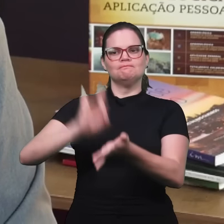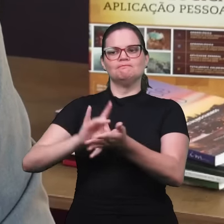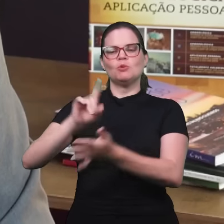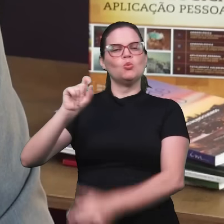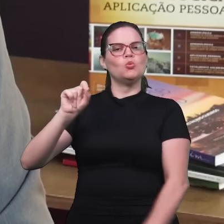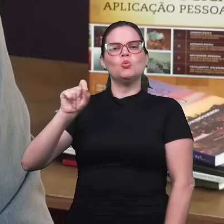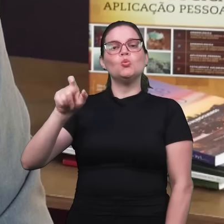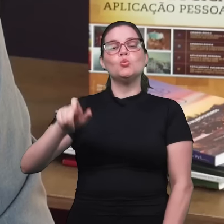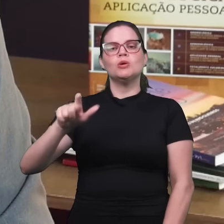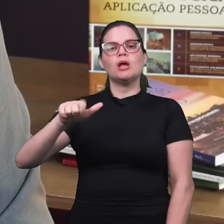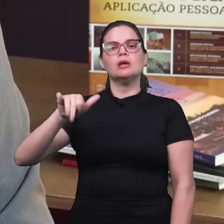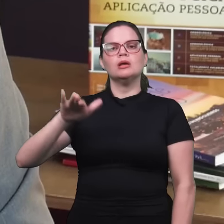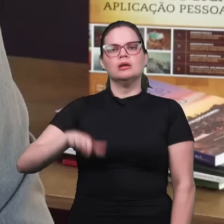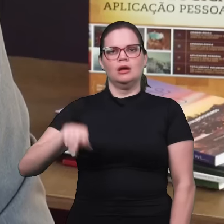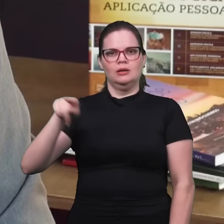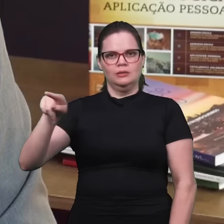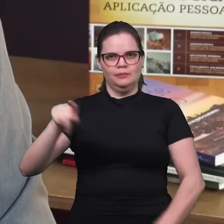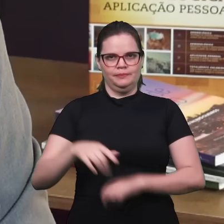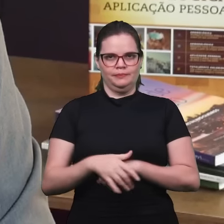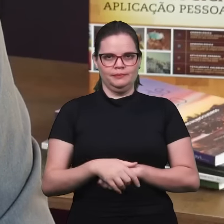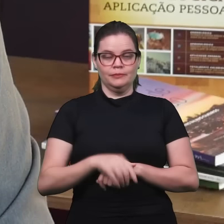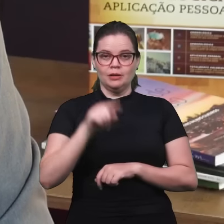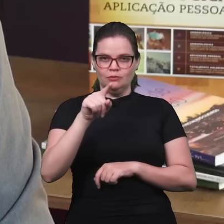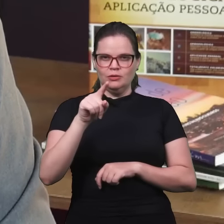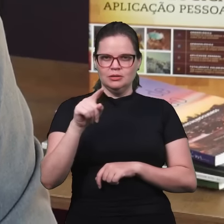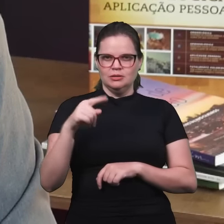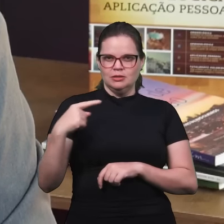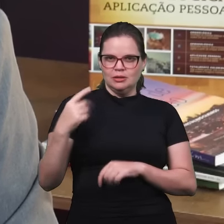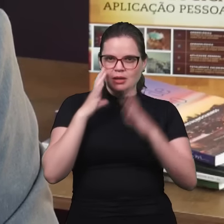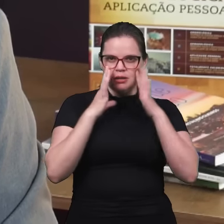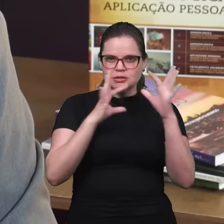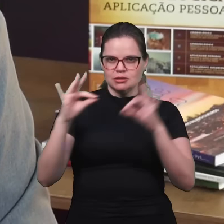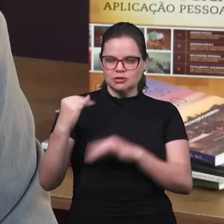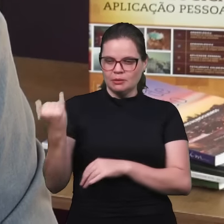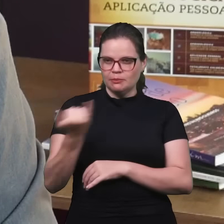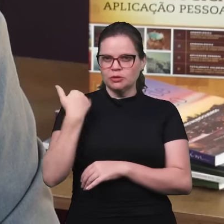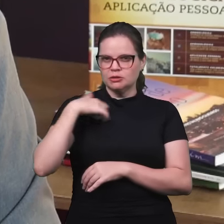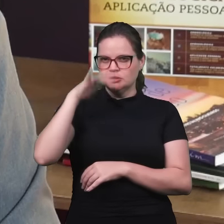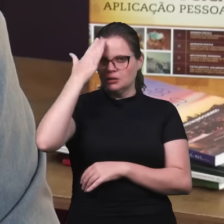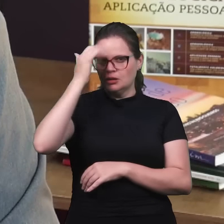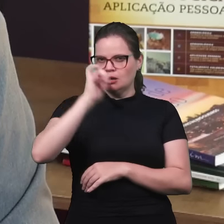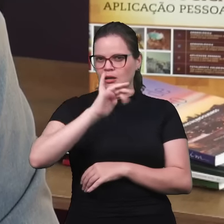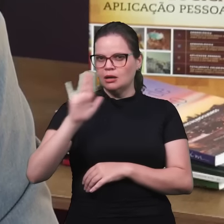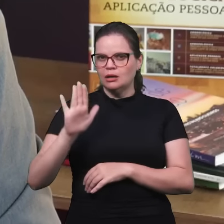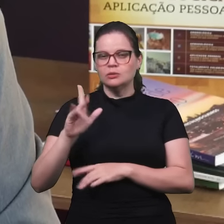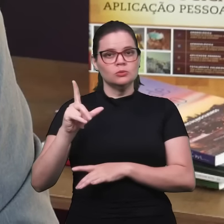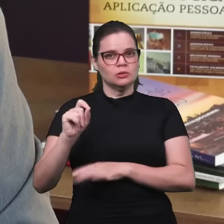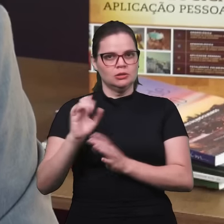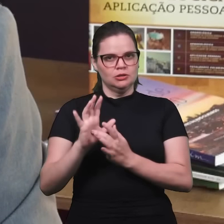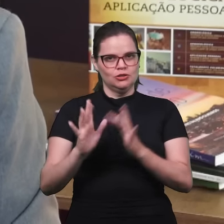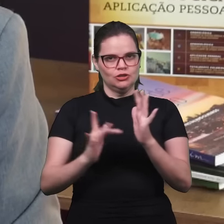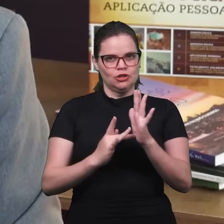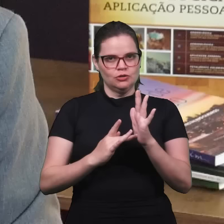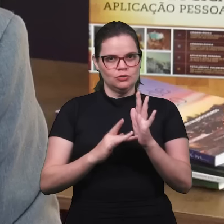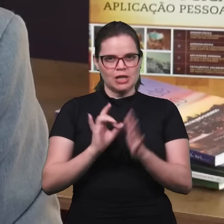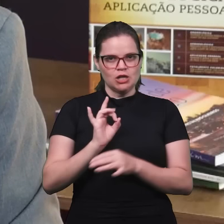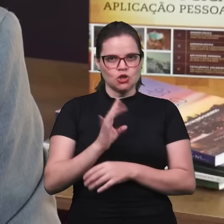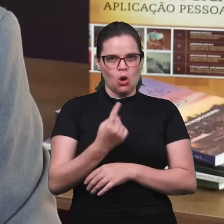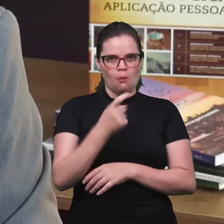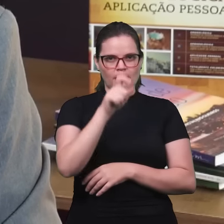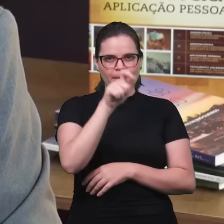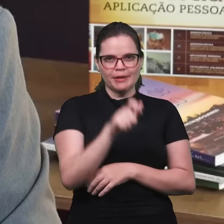E é importante para você que está nos assistindo entender isso. O Senhor Jesus, ele não é apenas um